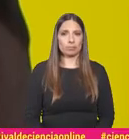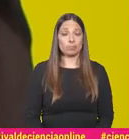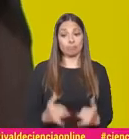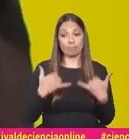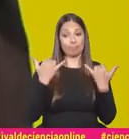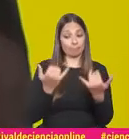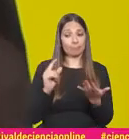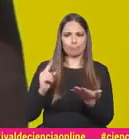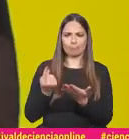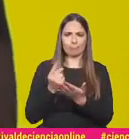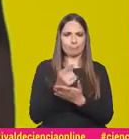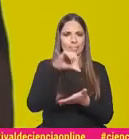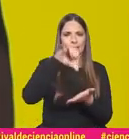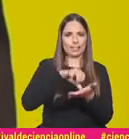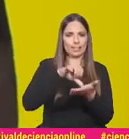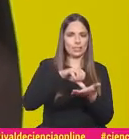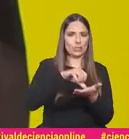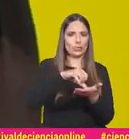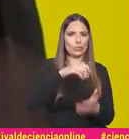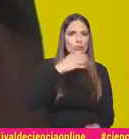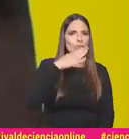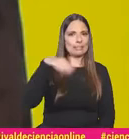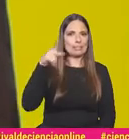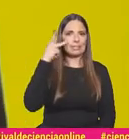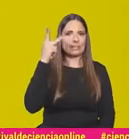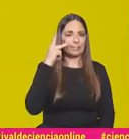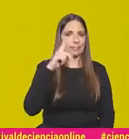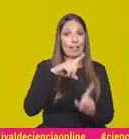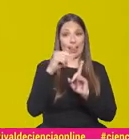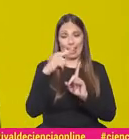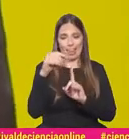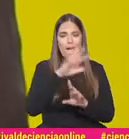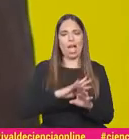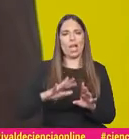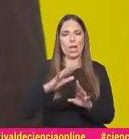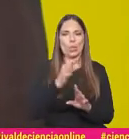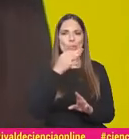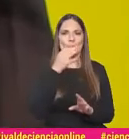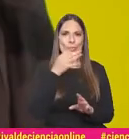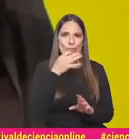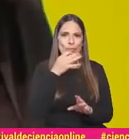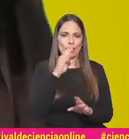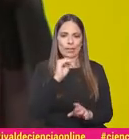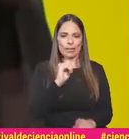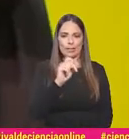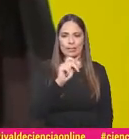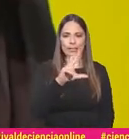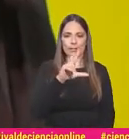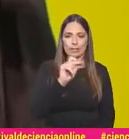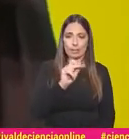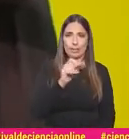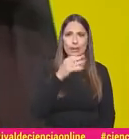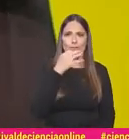e seguimos viagem para o Centro Ciência Viva de Lagos, onde nos vão falar, onde a Sara nos vai levar